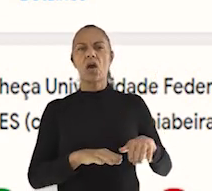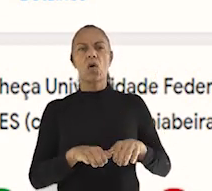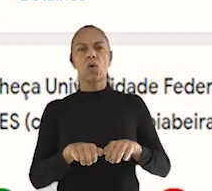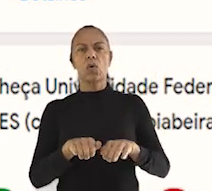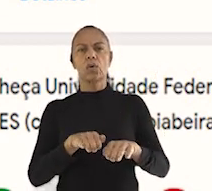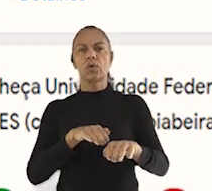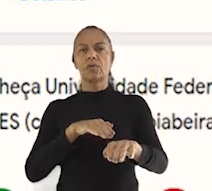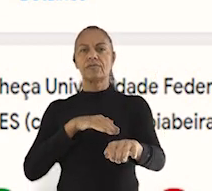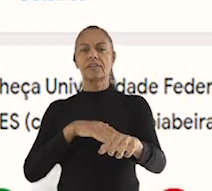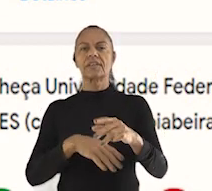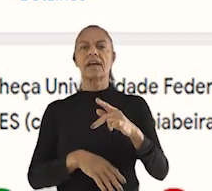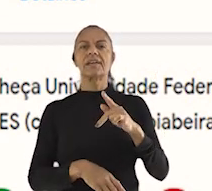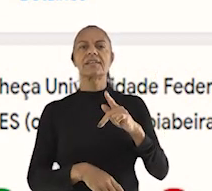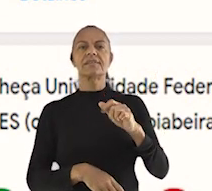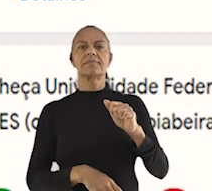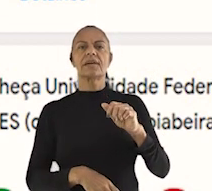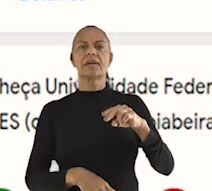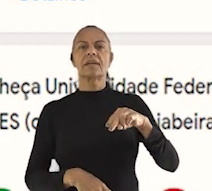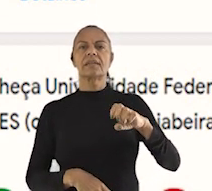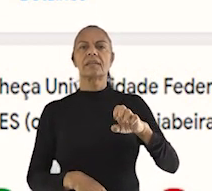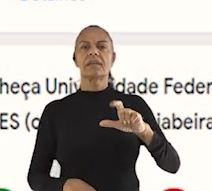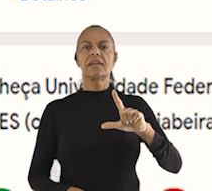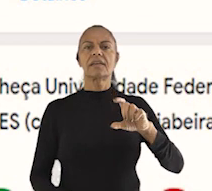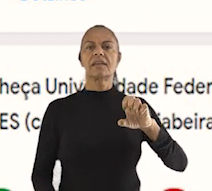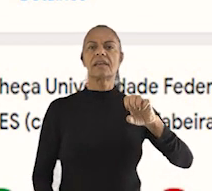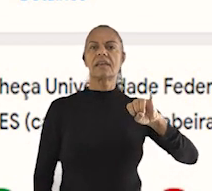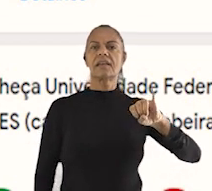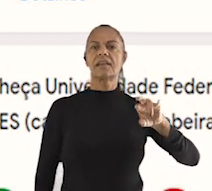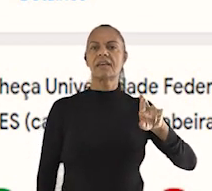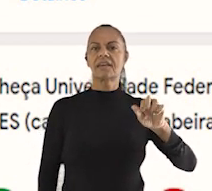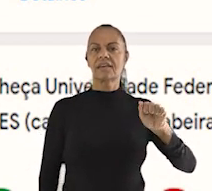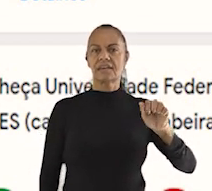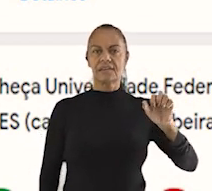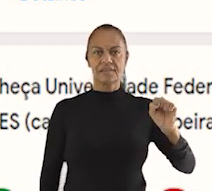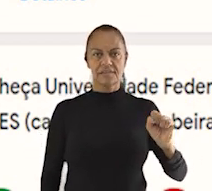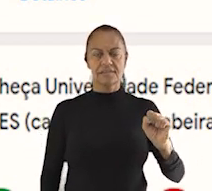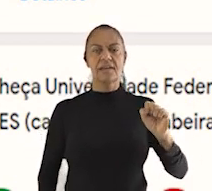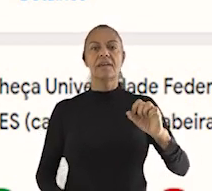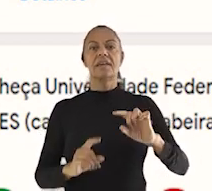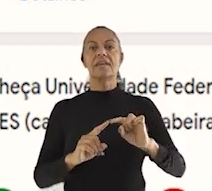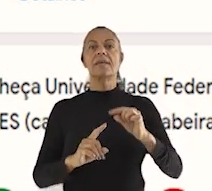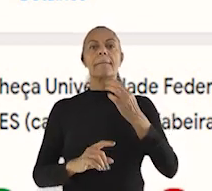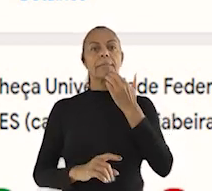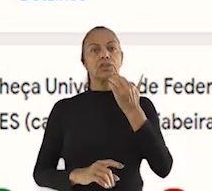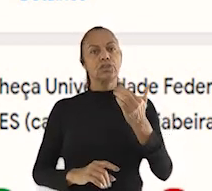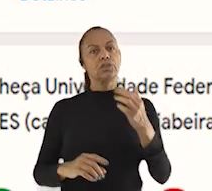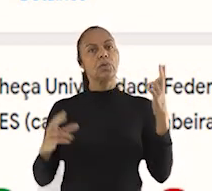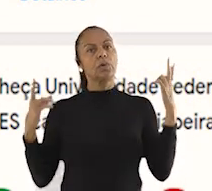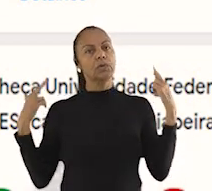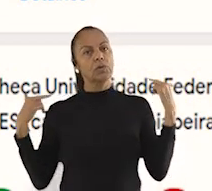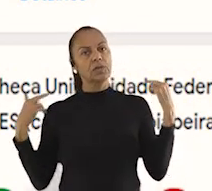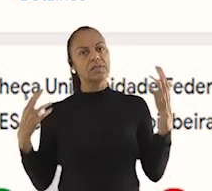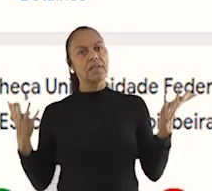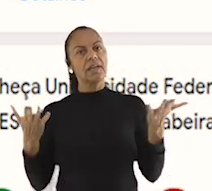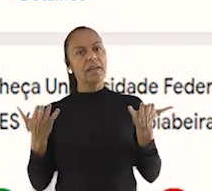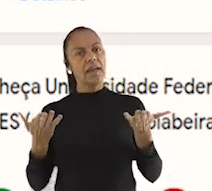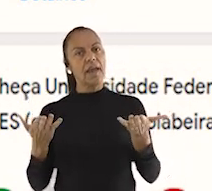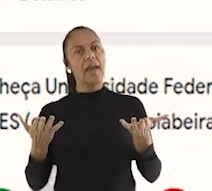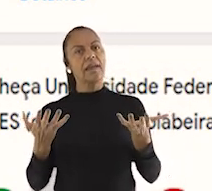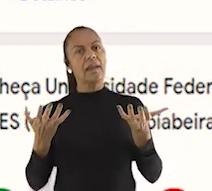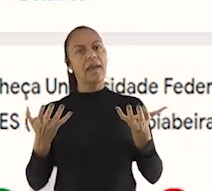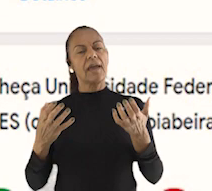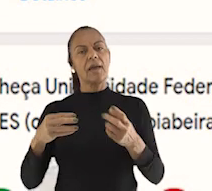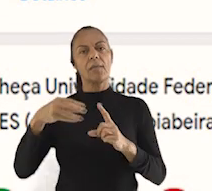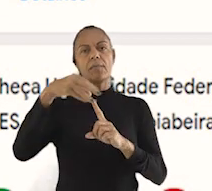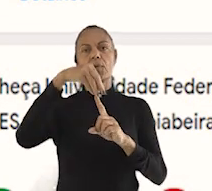das Paneleiras. Então, é só pedir para descer em frente à UFES. Nessa imagem, vocês